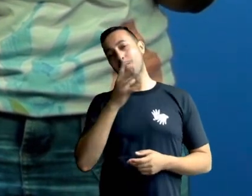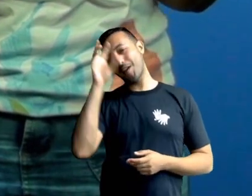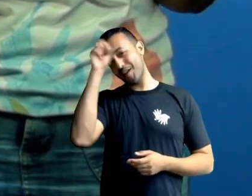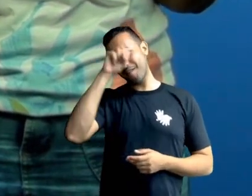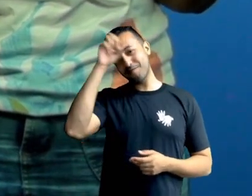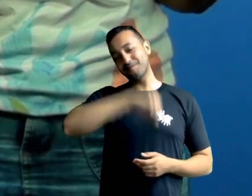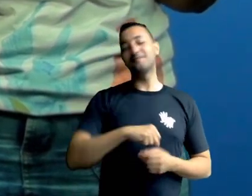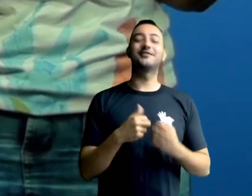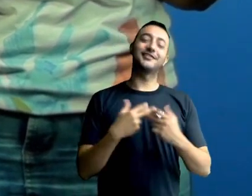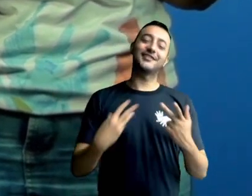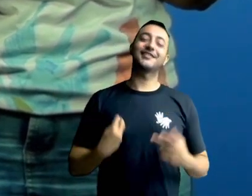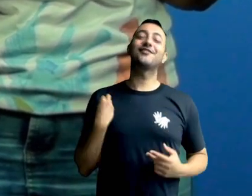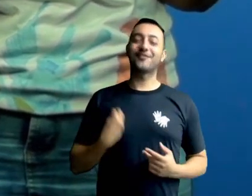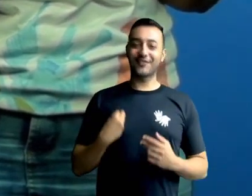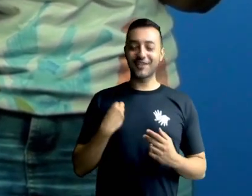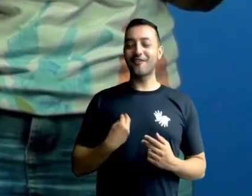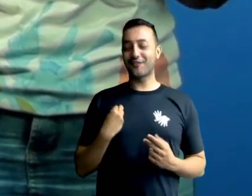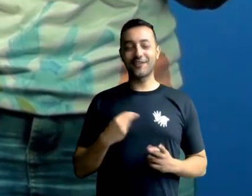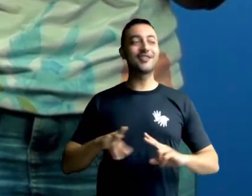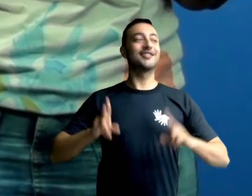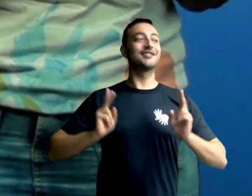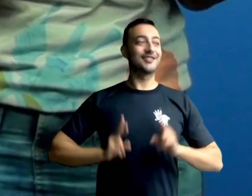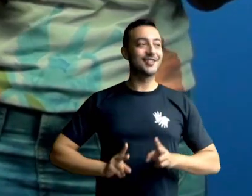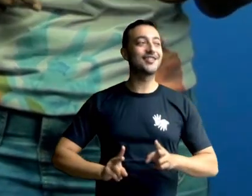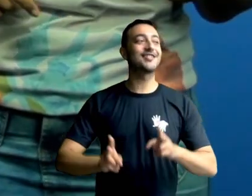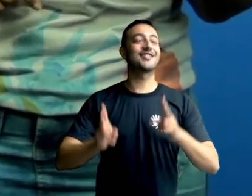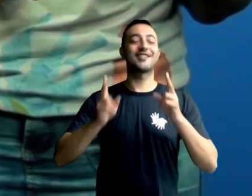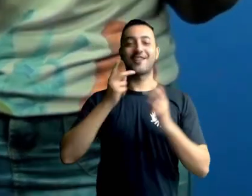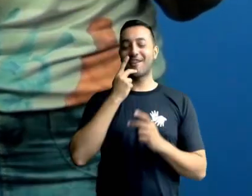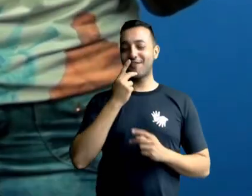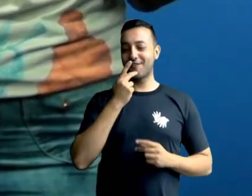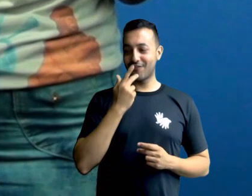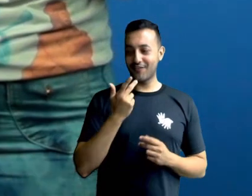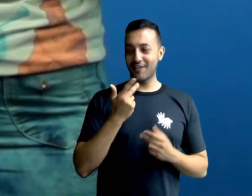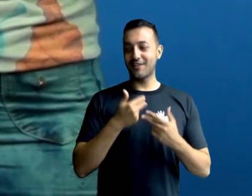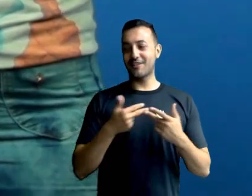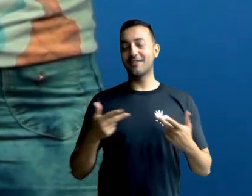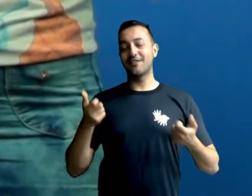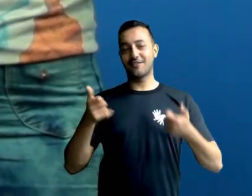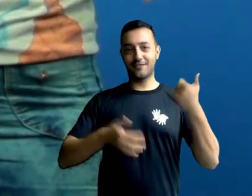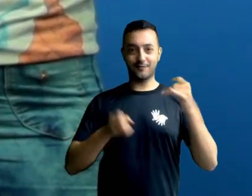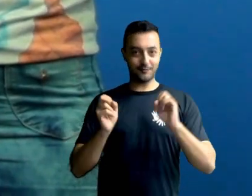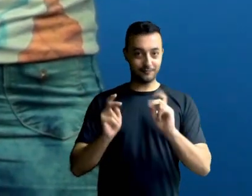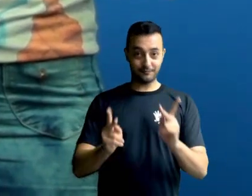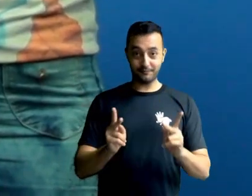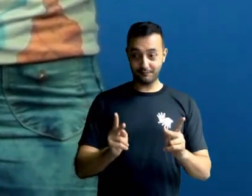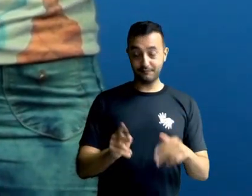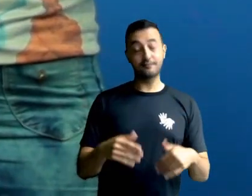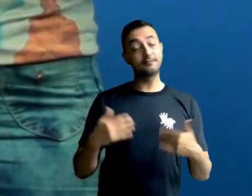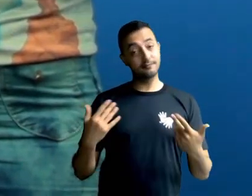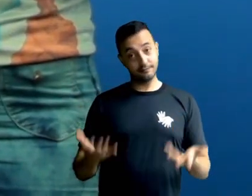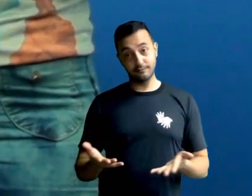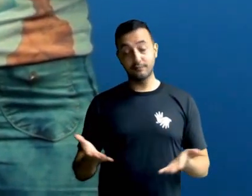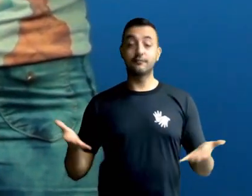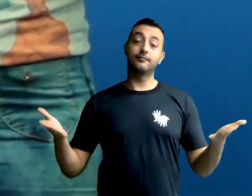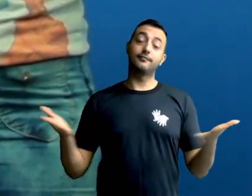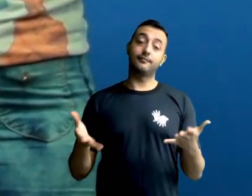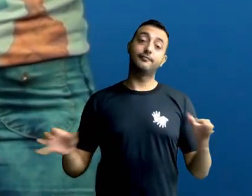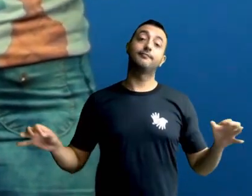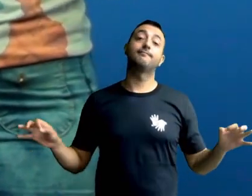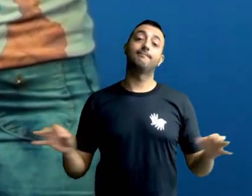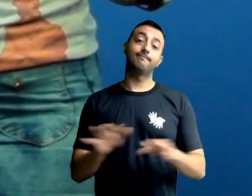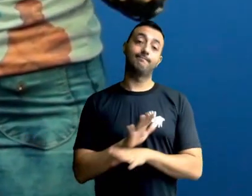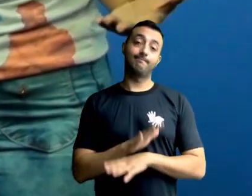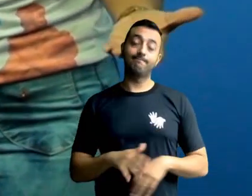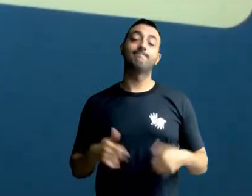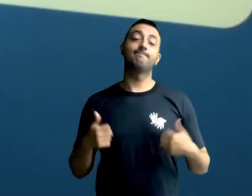muito boa para a gente aprender sobre seres vivos. Vamos continuar falando sobre eles, ok? Então, pessoal, por